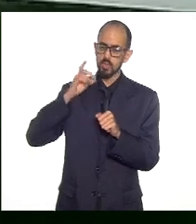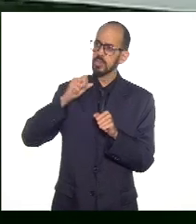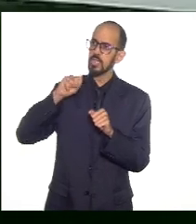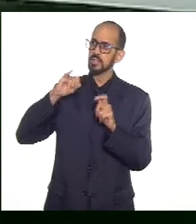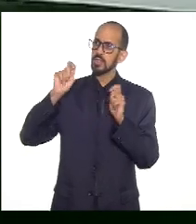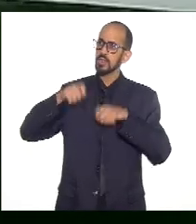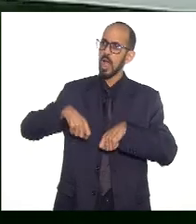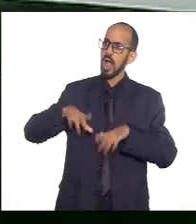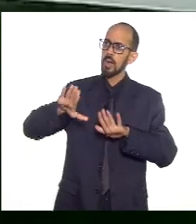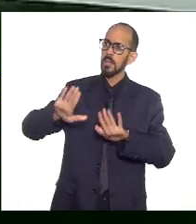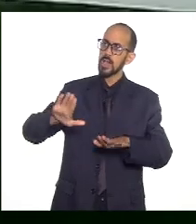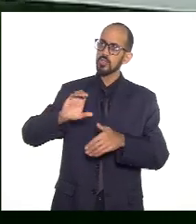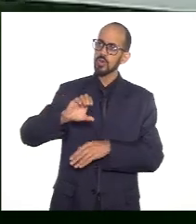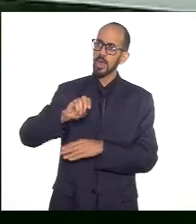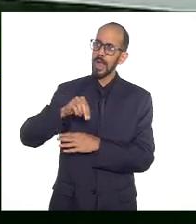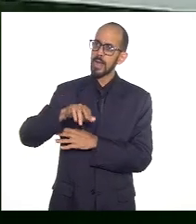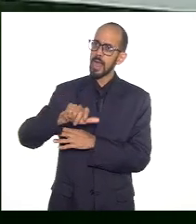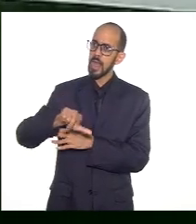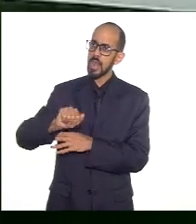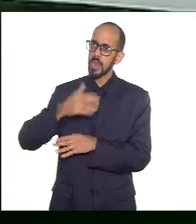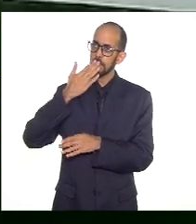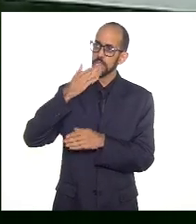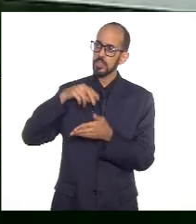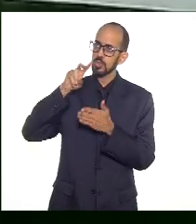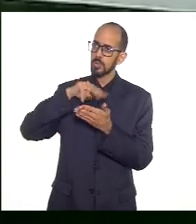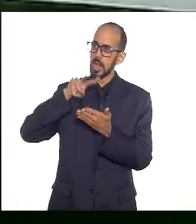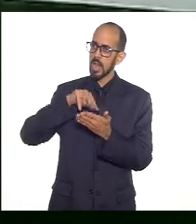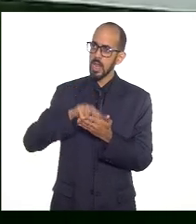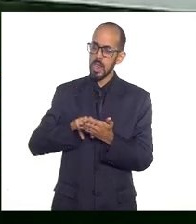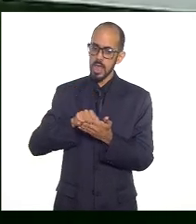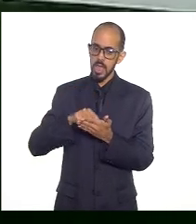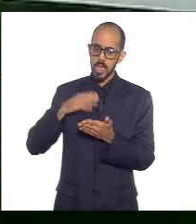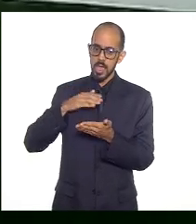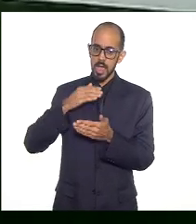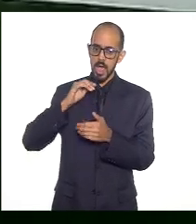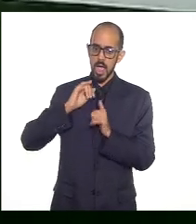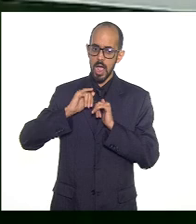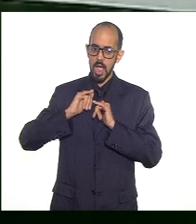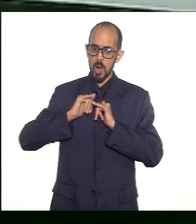deputado presidente Márcio Canella me pediu para fazer a leitura da convocação